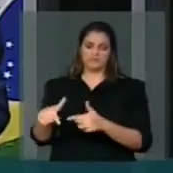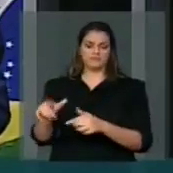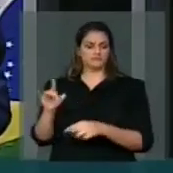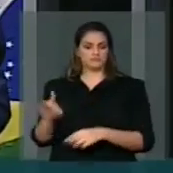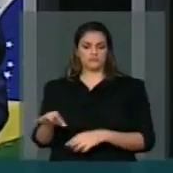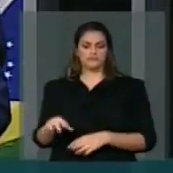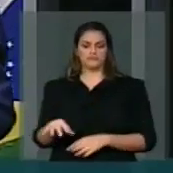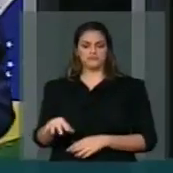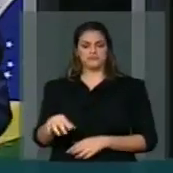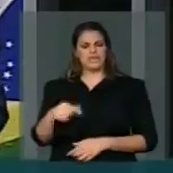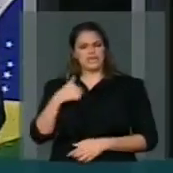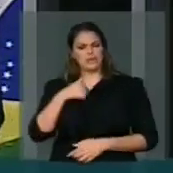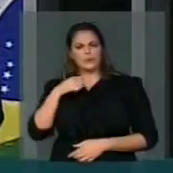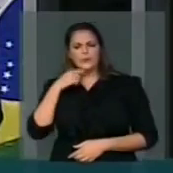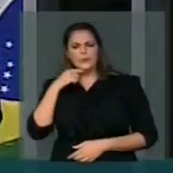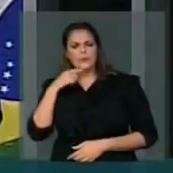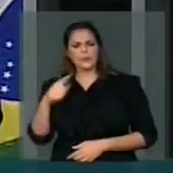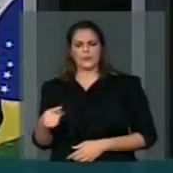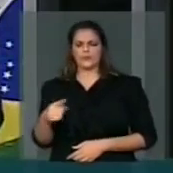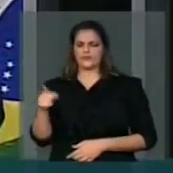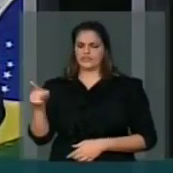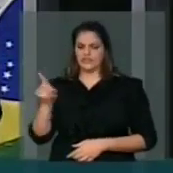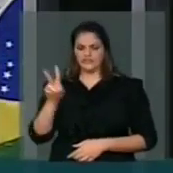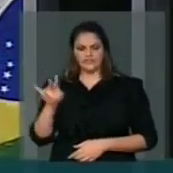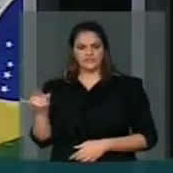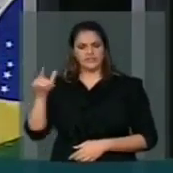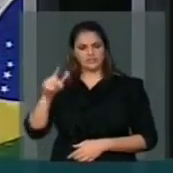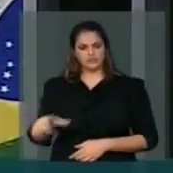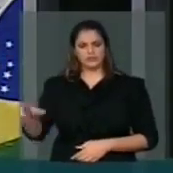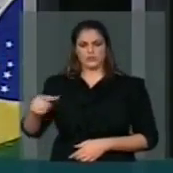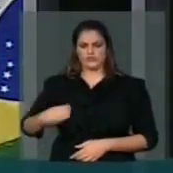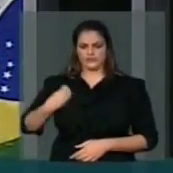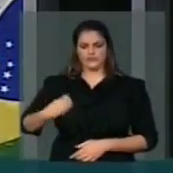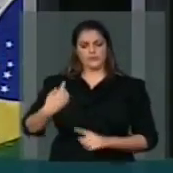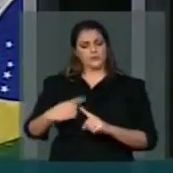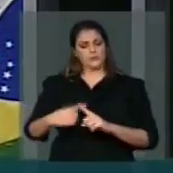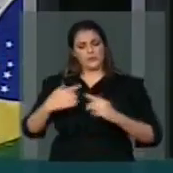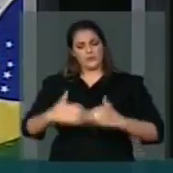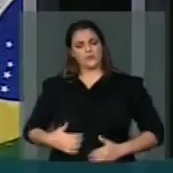maneira tenha chance de ser reconduzido, o que é uma pena.